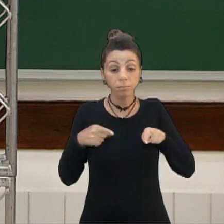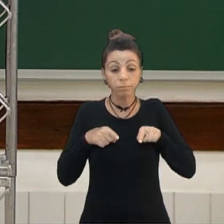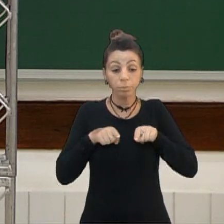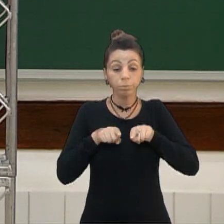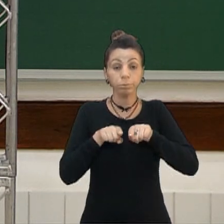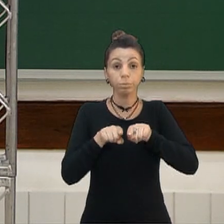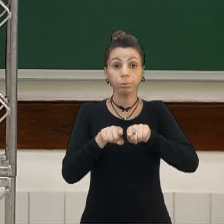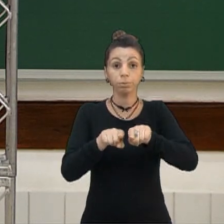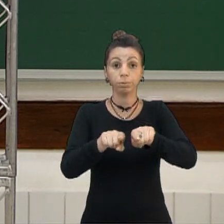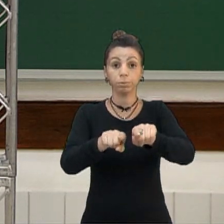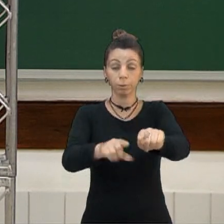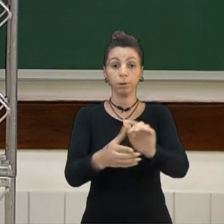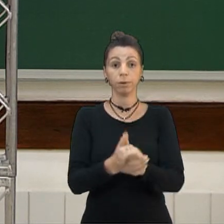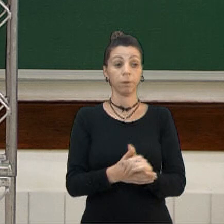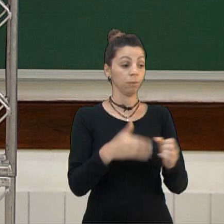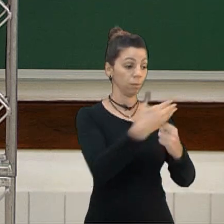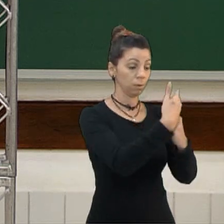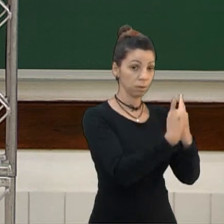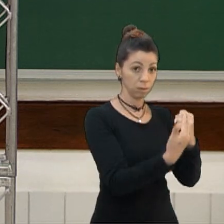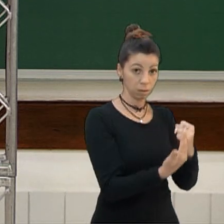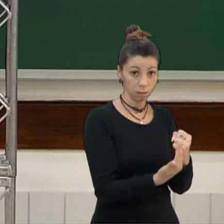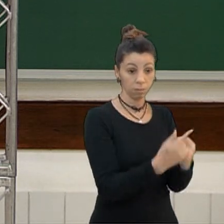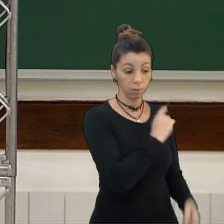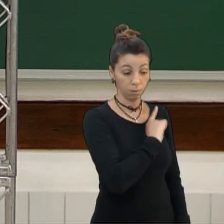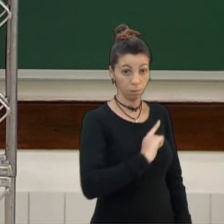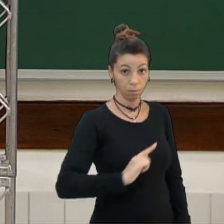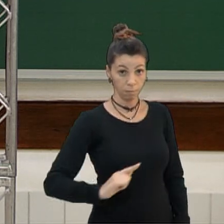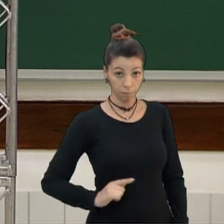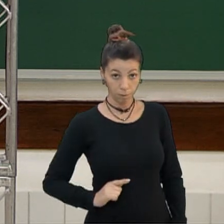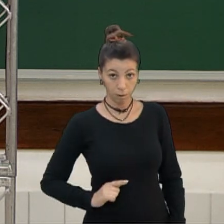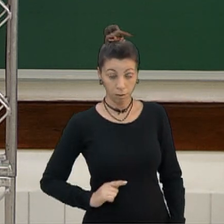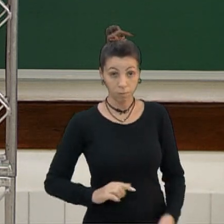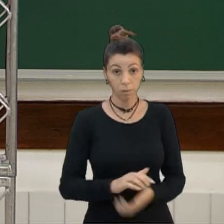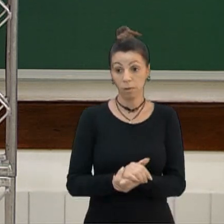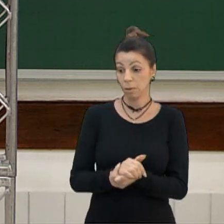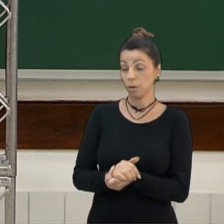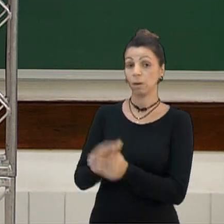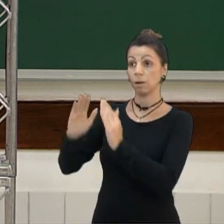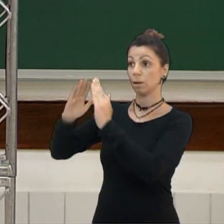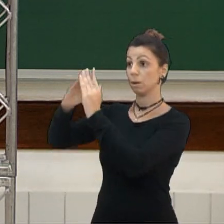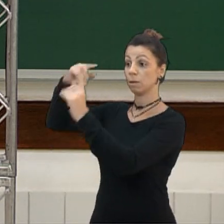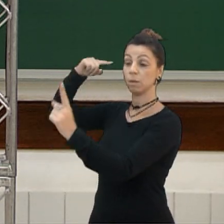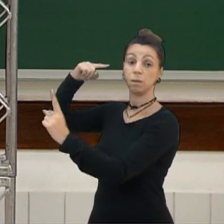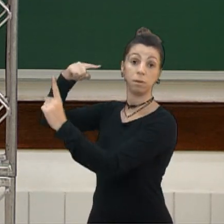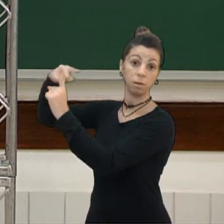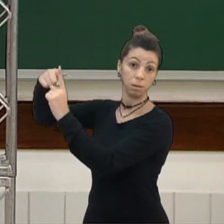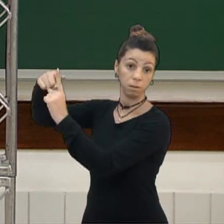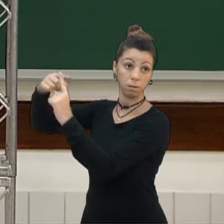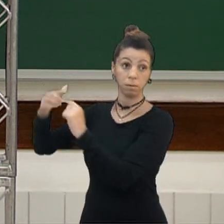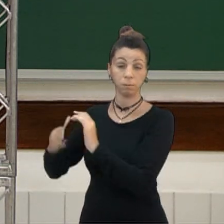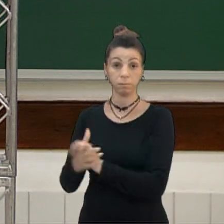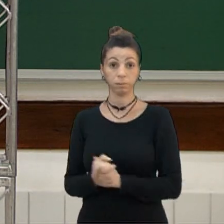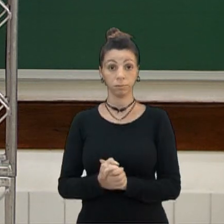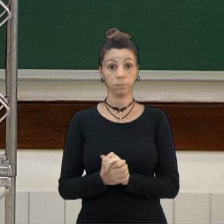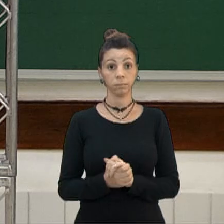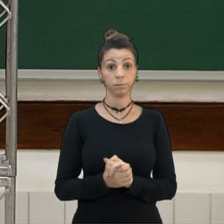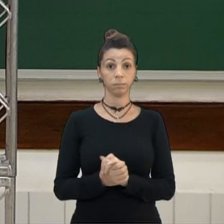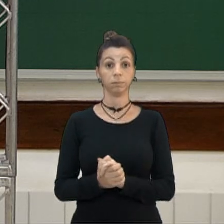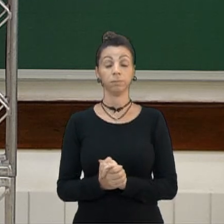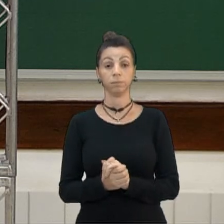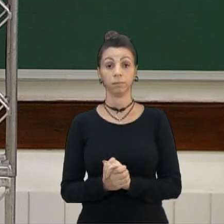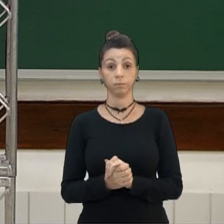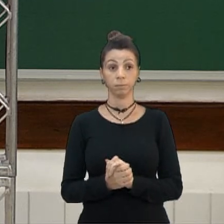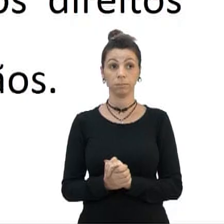o governo ou o Estado civil, da Igreja, né? Que você tem a diferença desse sentido do Estado